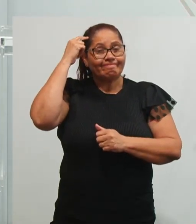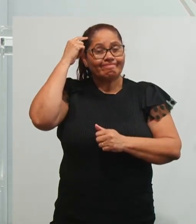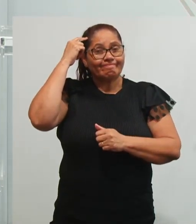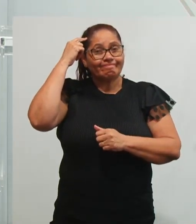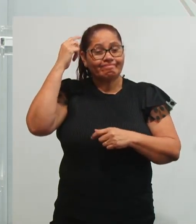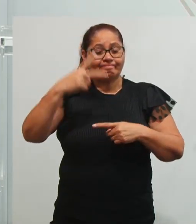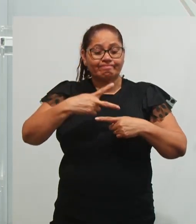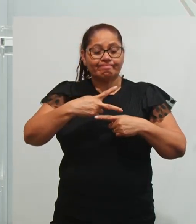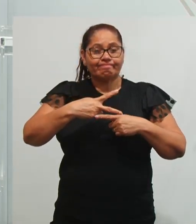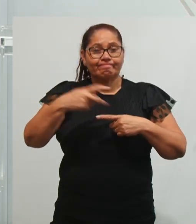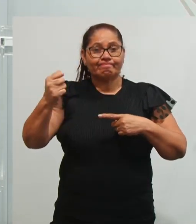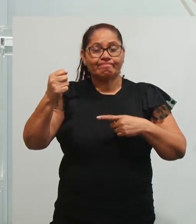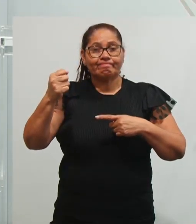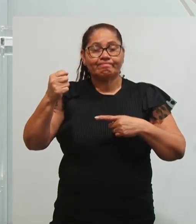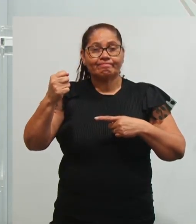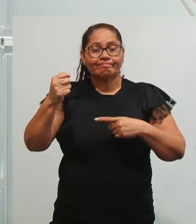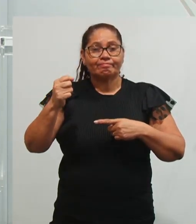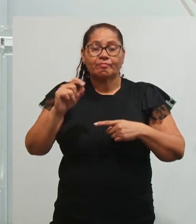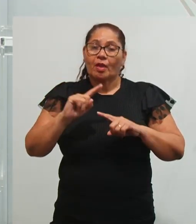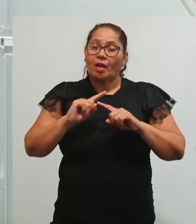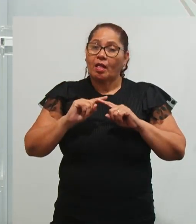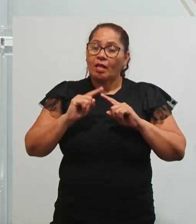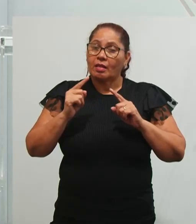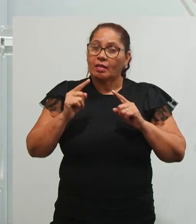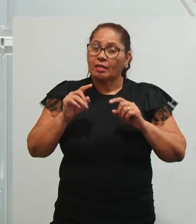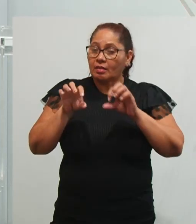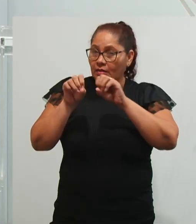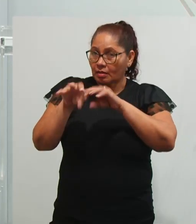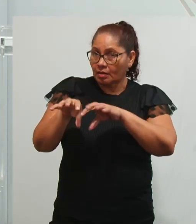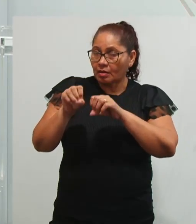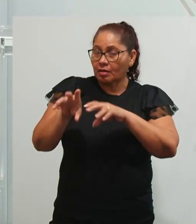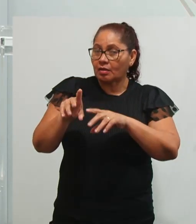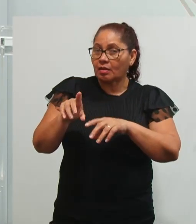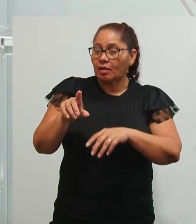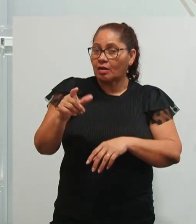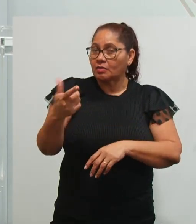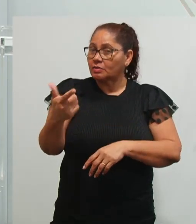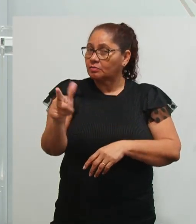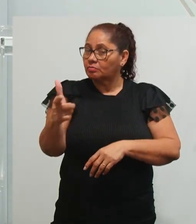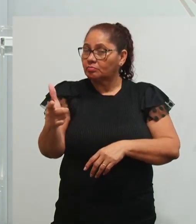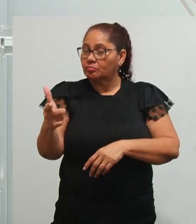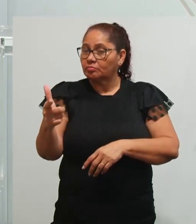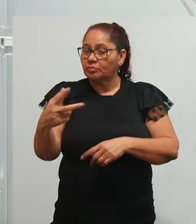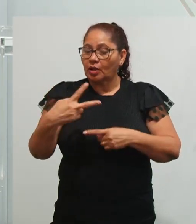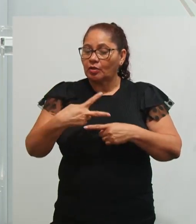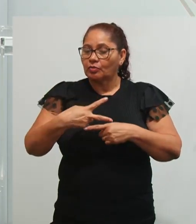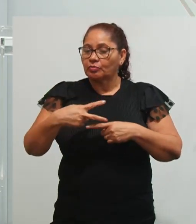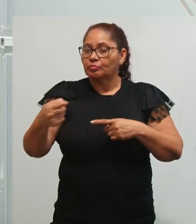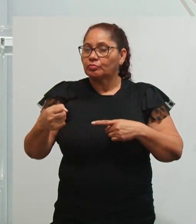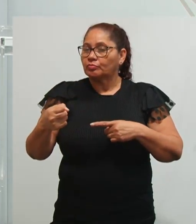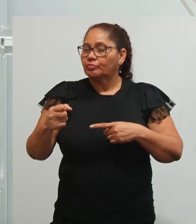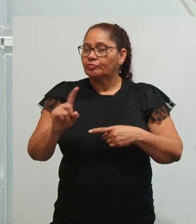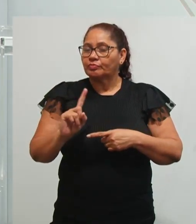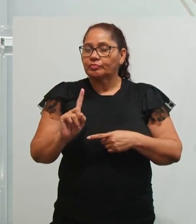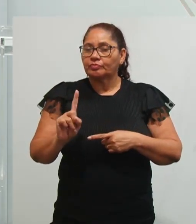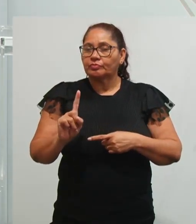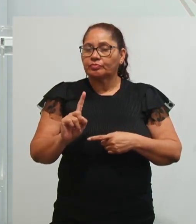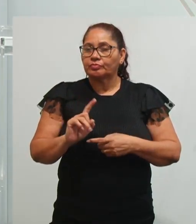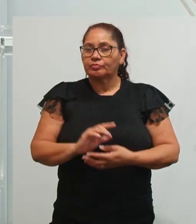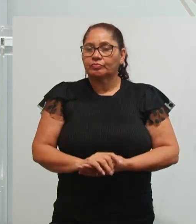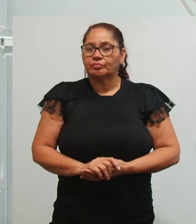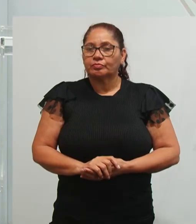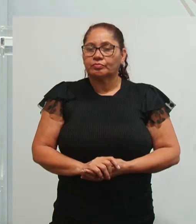um vencedor, né? Na educação, você não tem um vencedor, você não tem